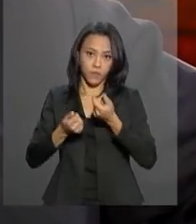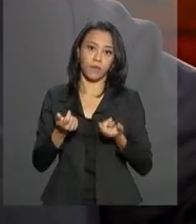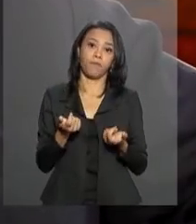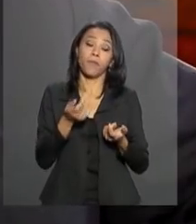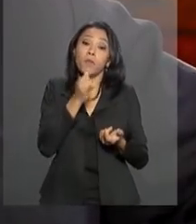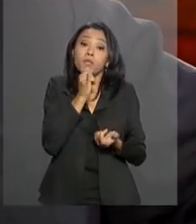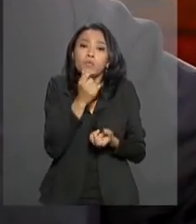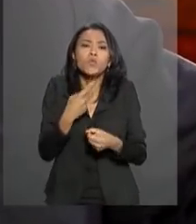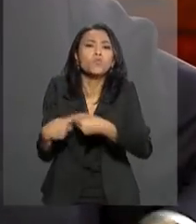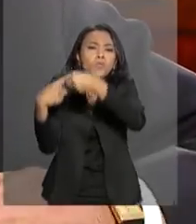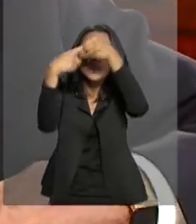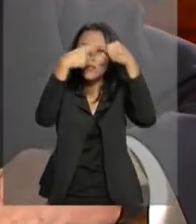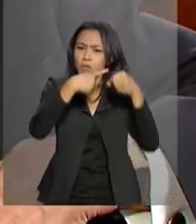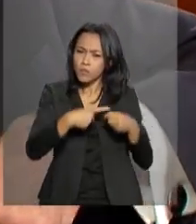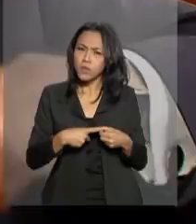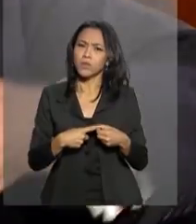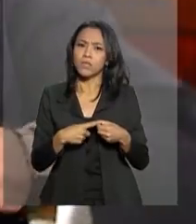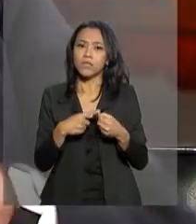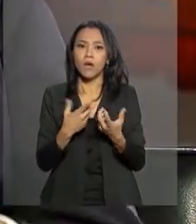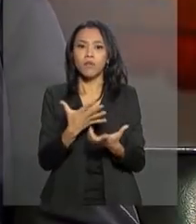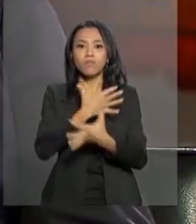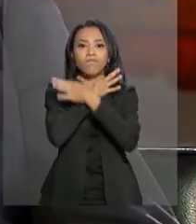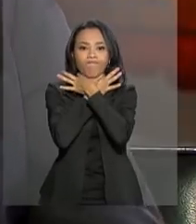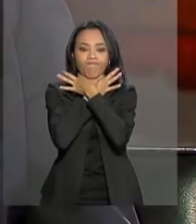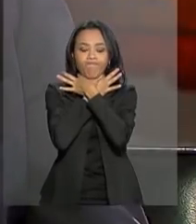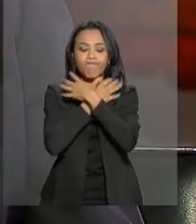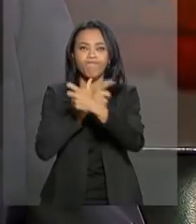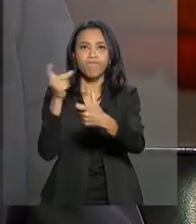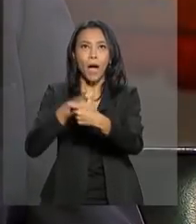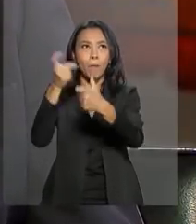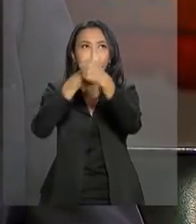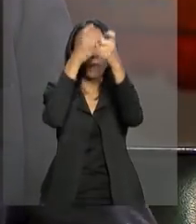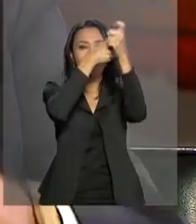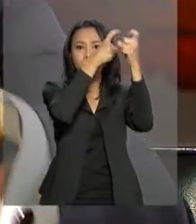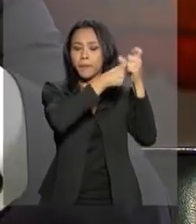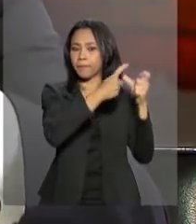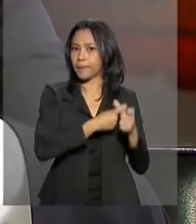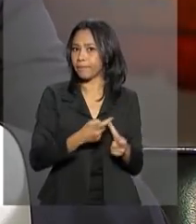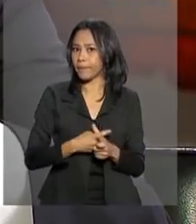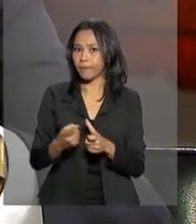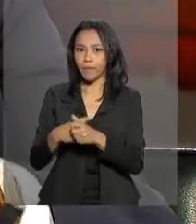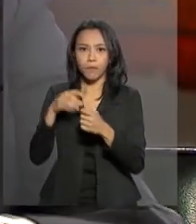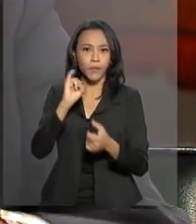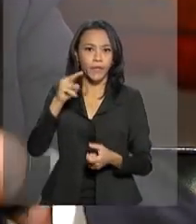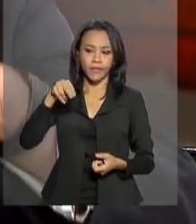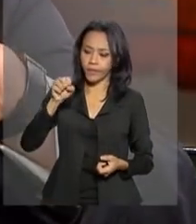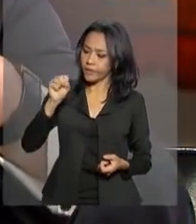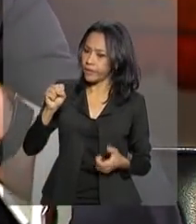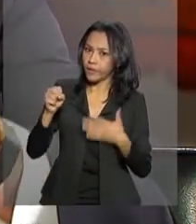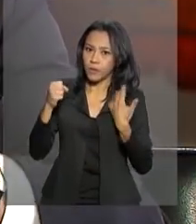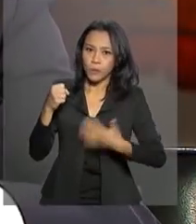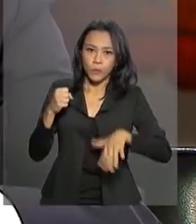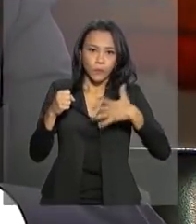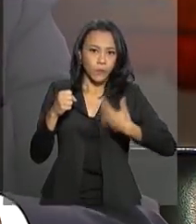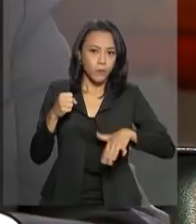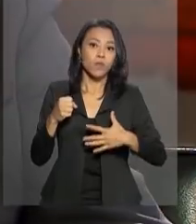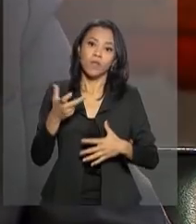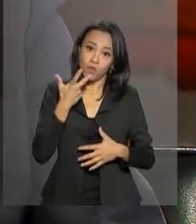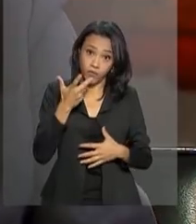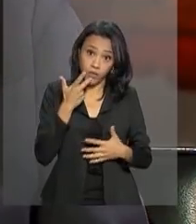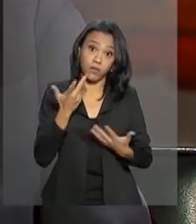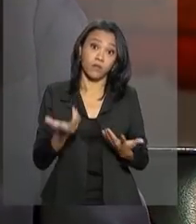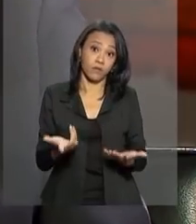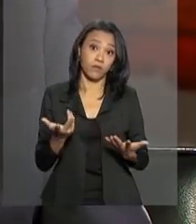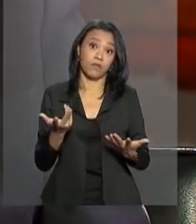dos municípios, estavam inadimplentes junto à Previdência Social, e eu falo, portanto, do princípio